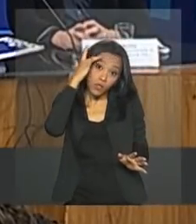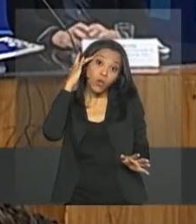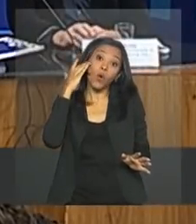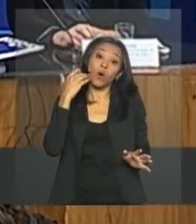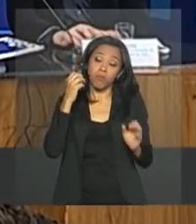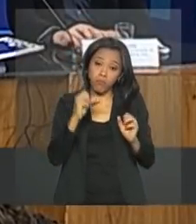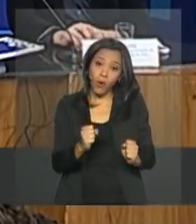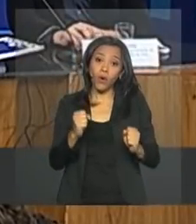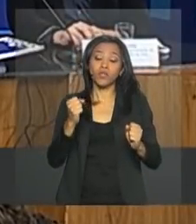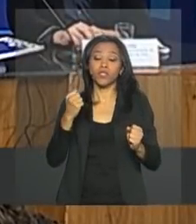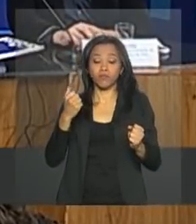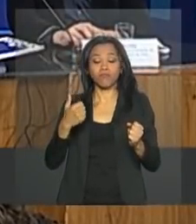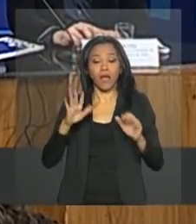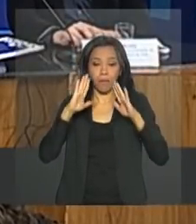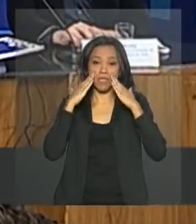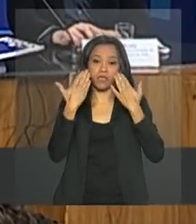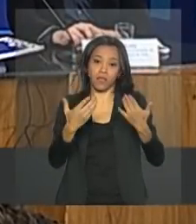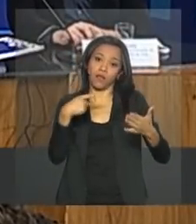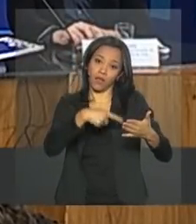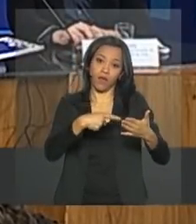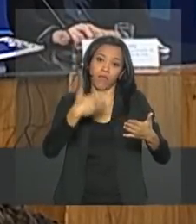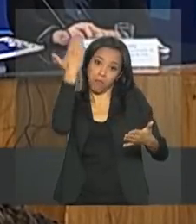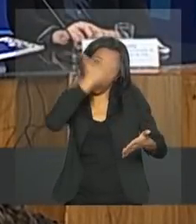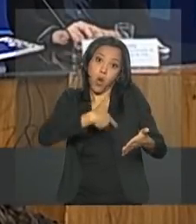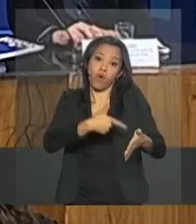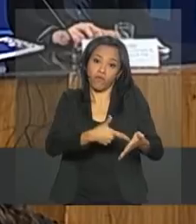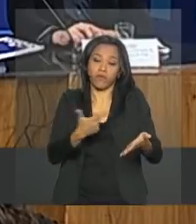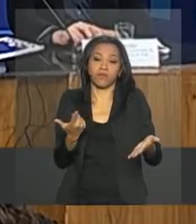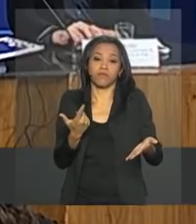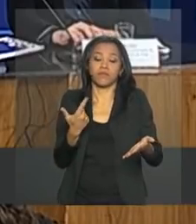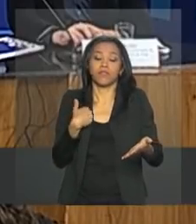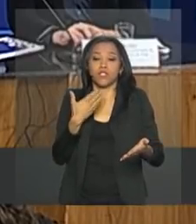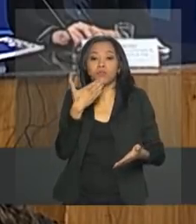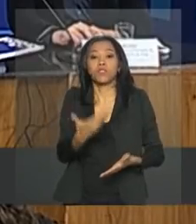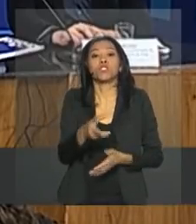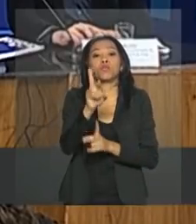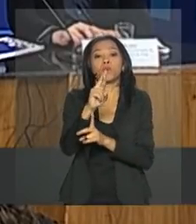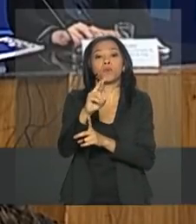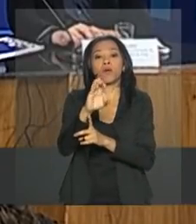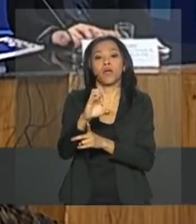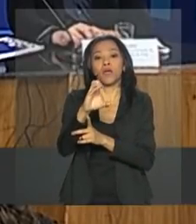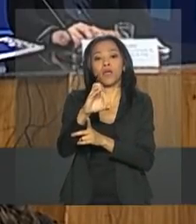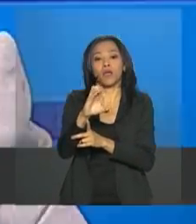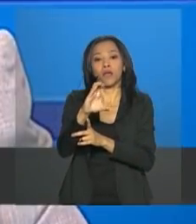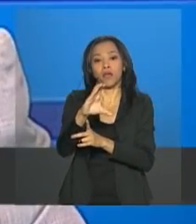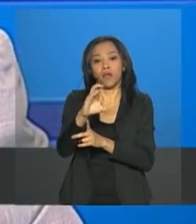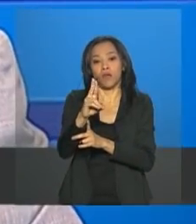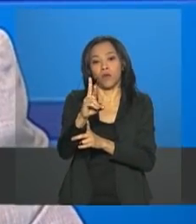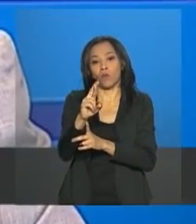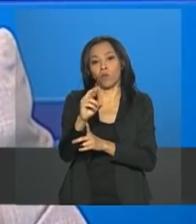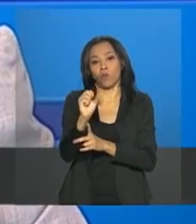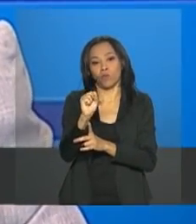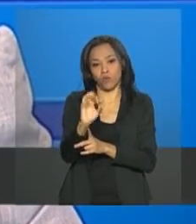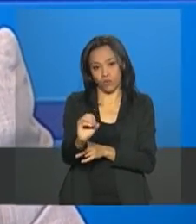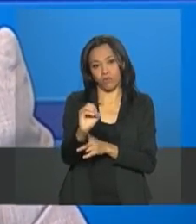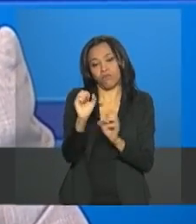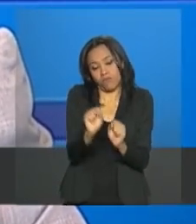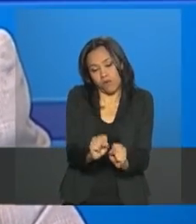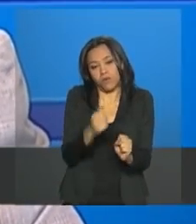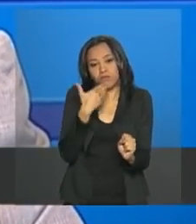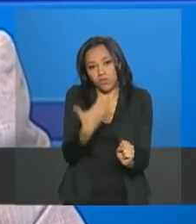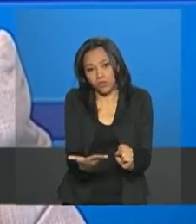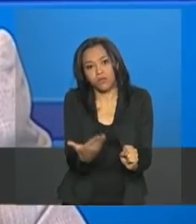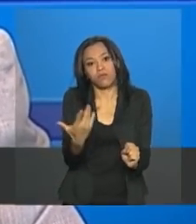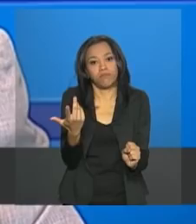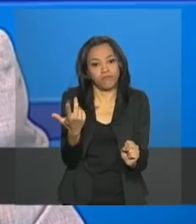como recurso ficando configurada será dado no direito como disse talvez tenhamos o registro de ocorrências mas nós precisamos